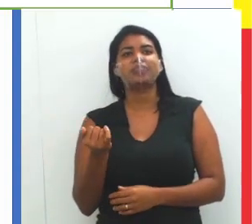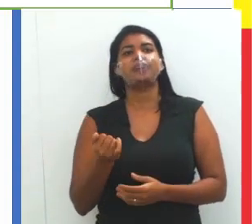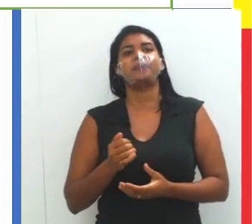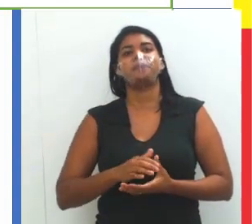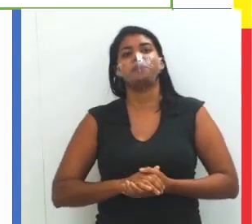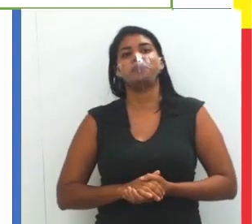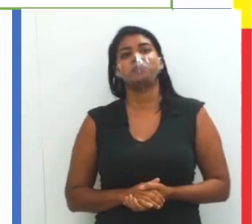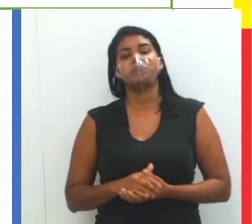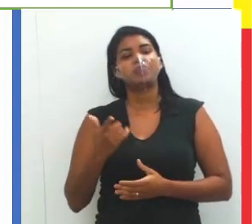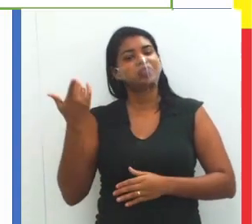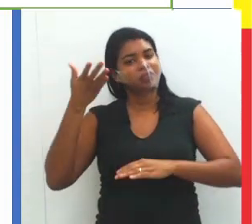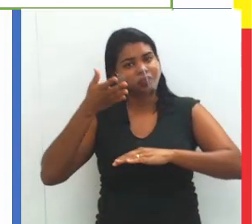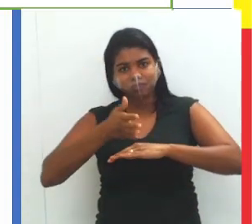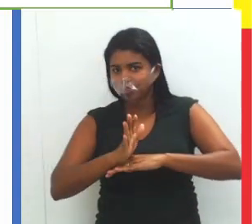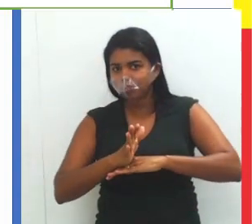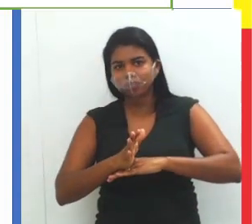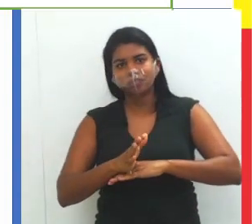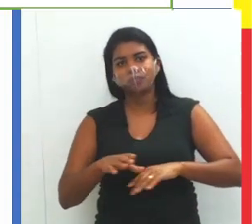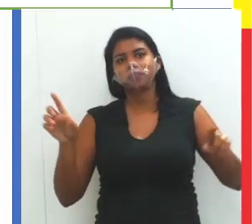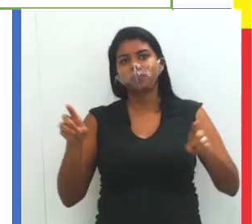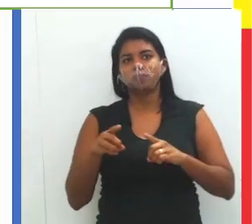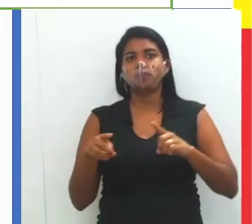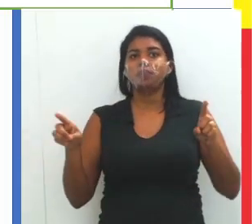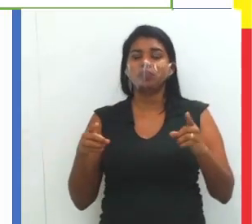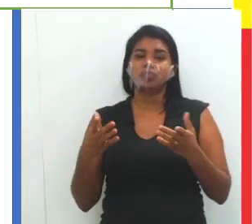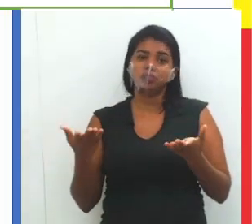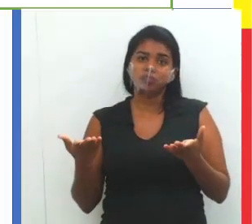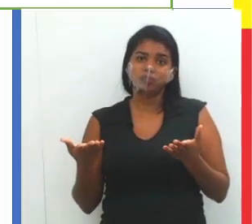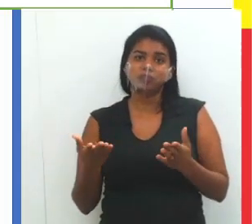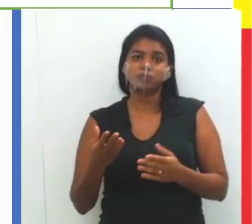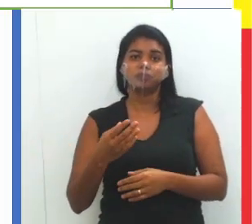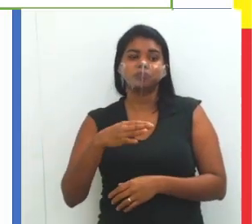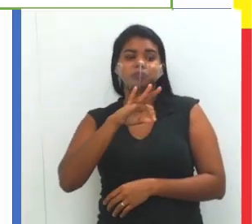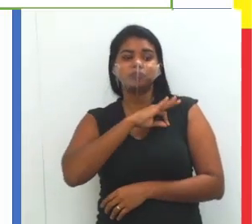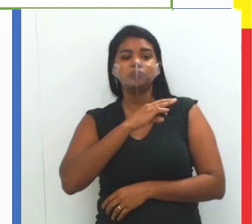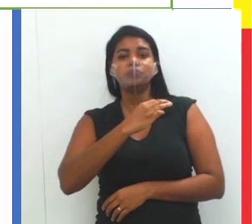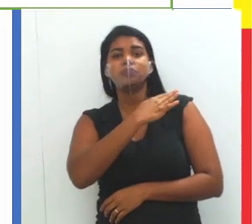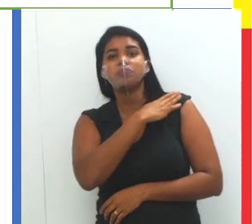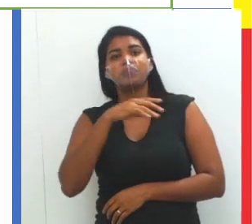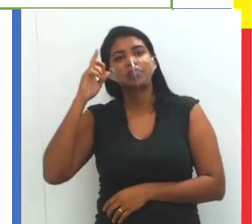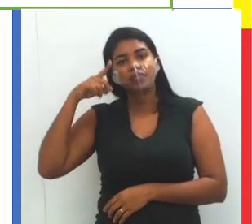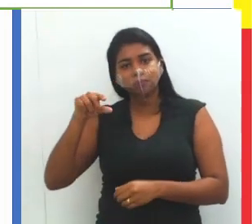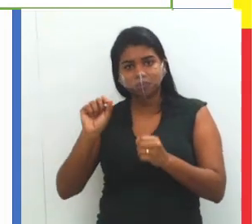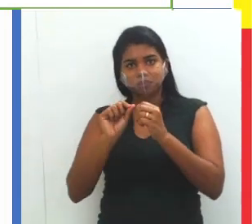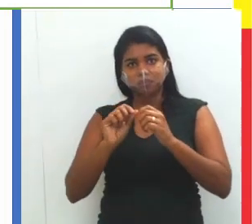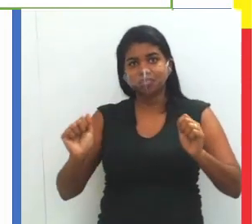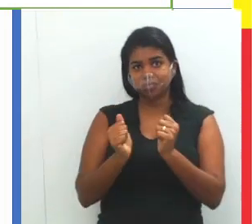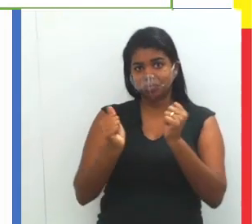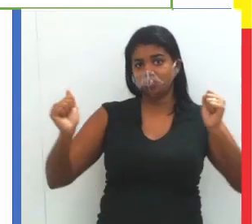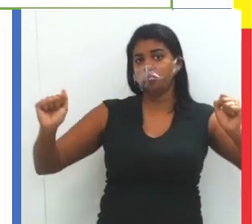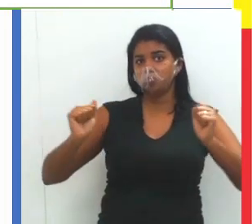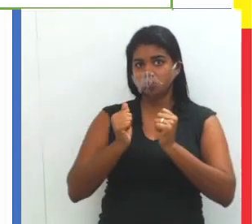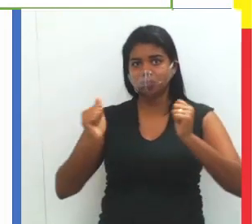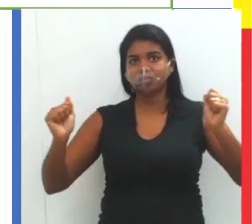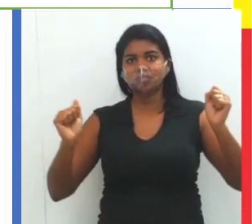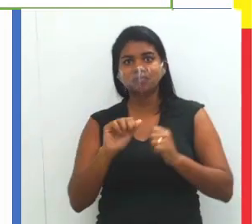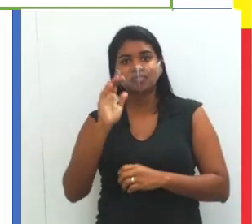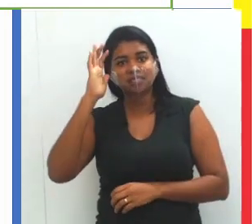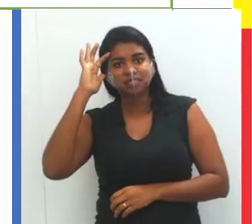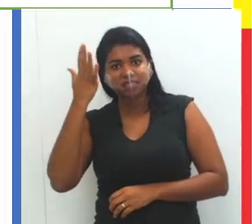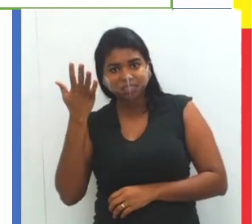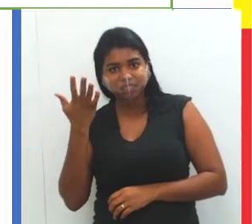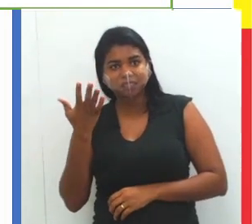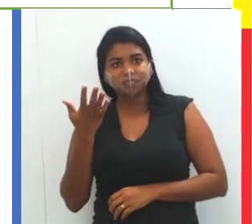infelizmente, ele não entrou para a orquestra do quartel. Ele mandou fazer uma sanfona e decidiu